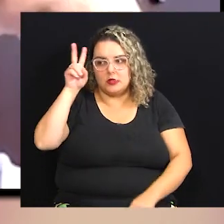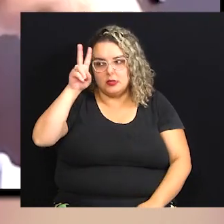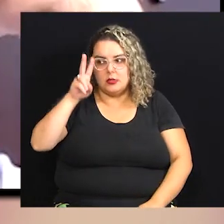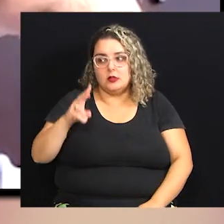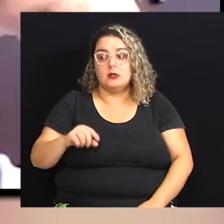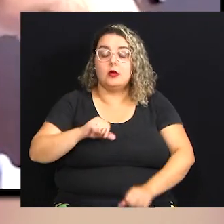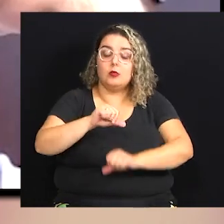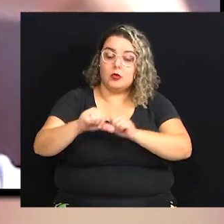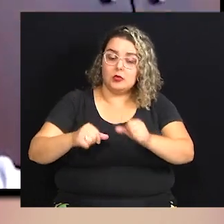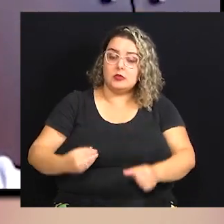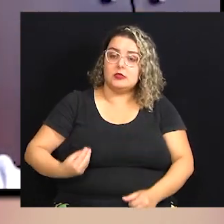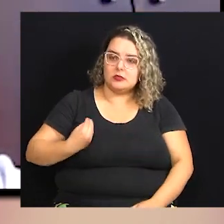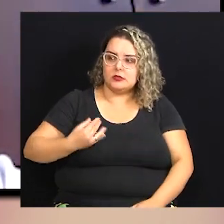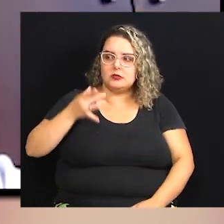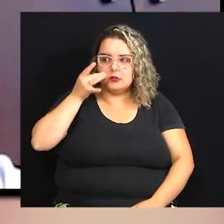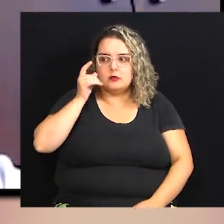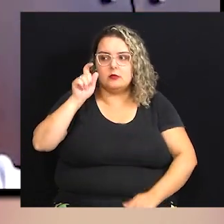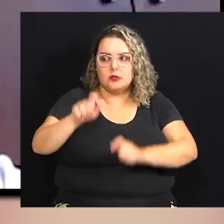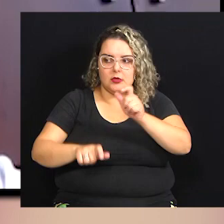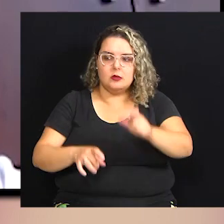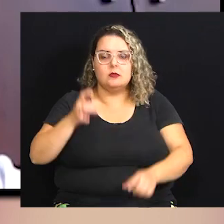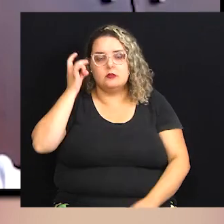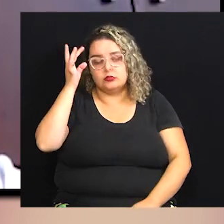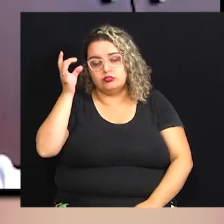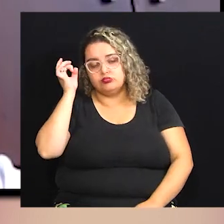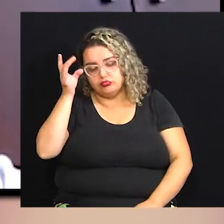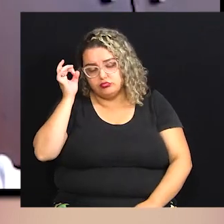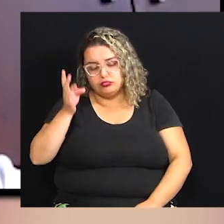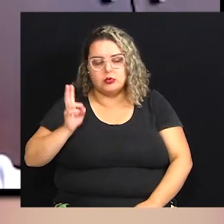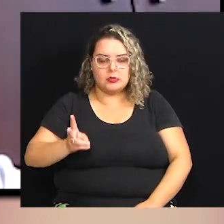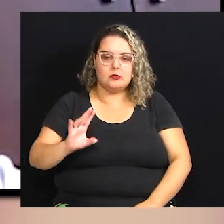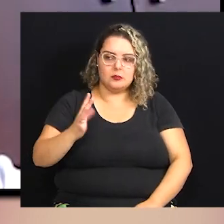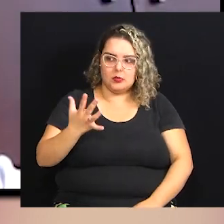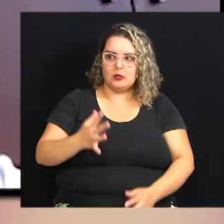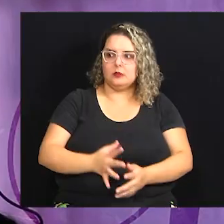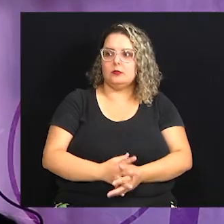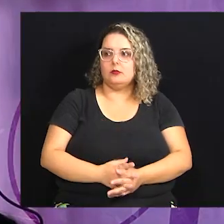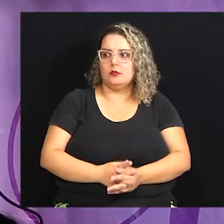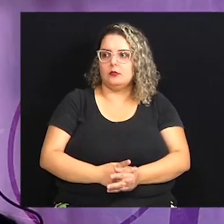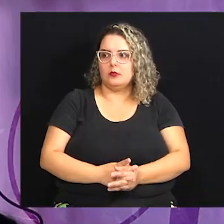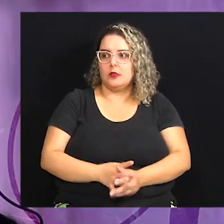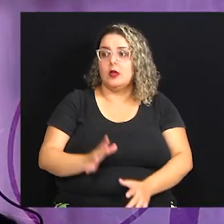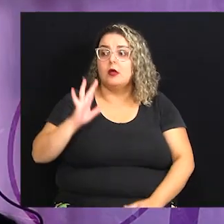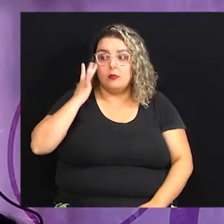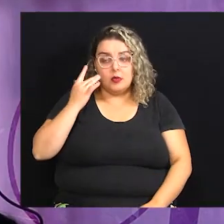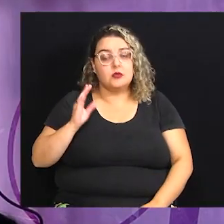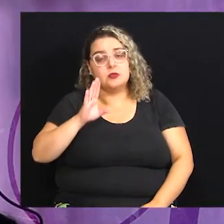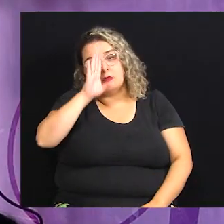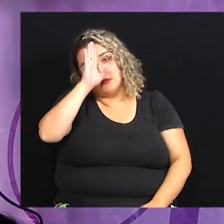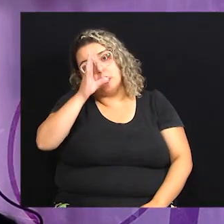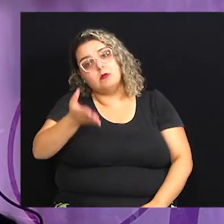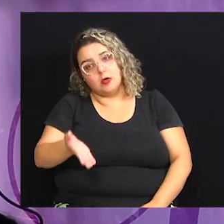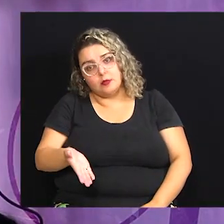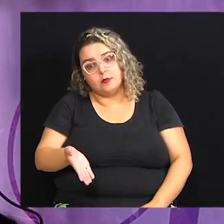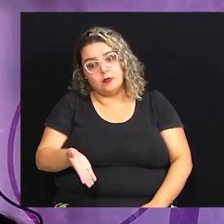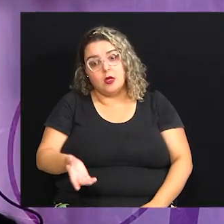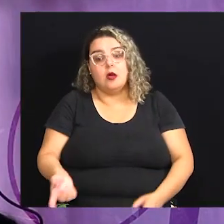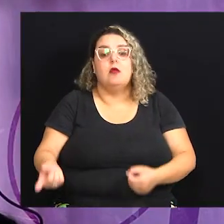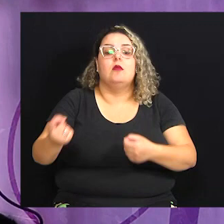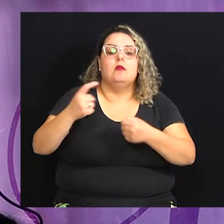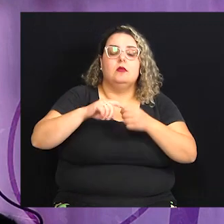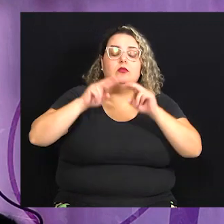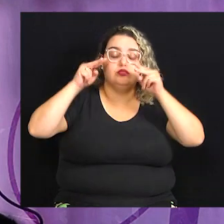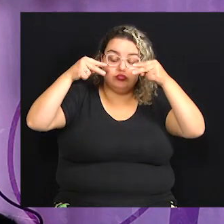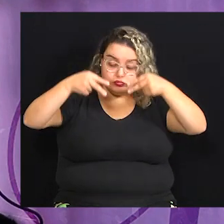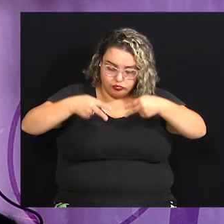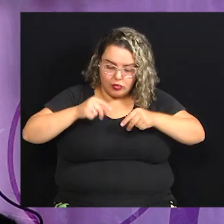da mudança de estilo de vida se você é uma pessoa que tem dor de cabeça de forma muito frequente. Sim, acho que esse é o ponto principal, né? É a gente